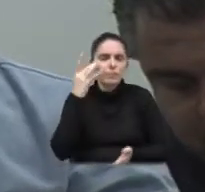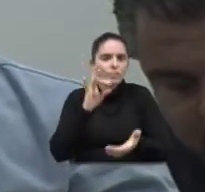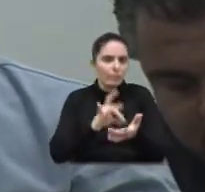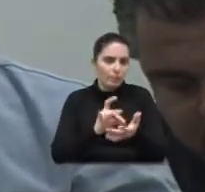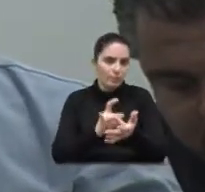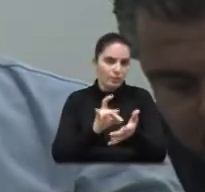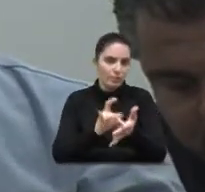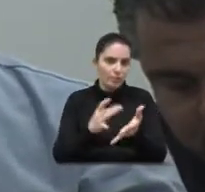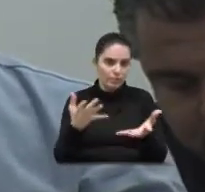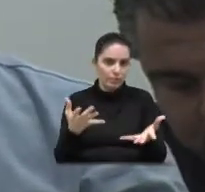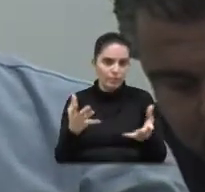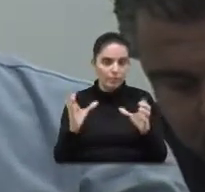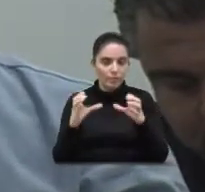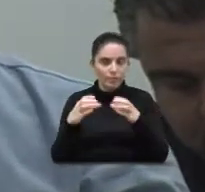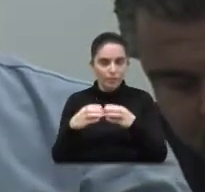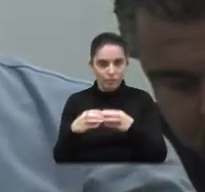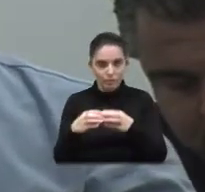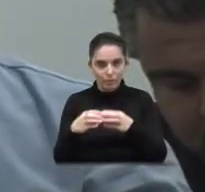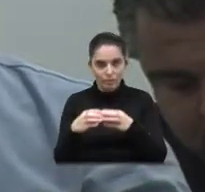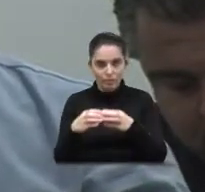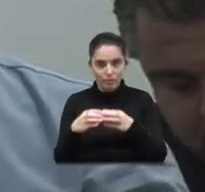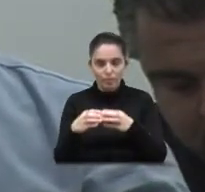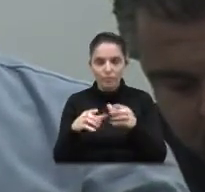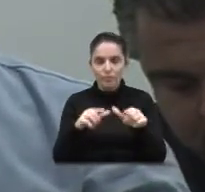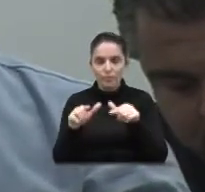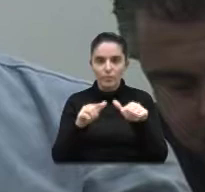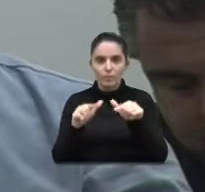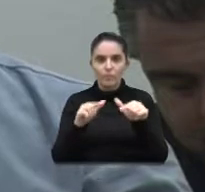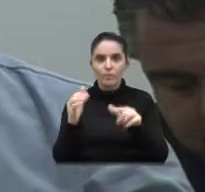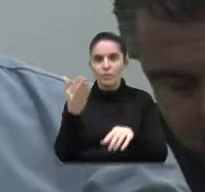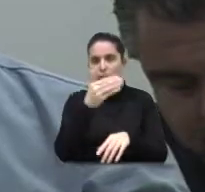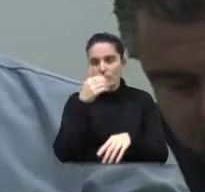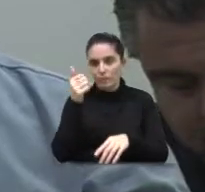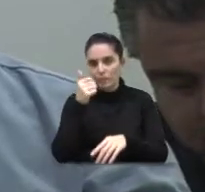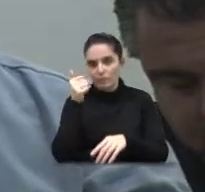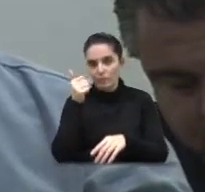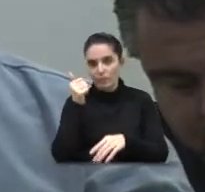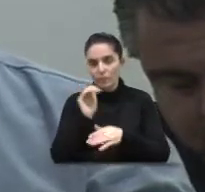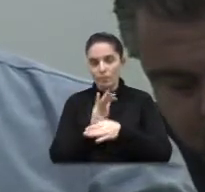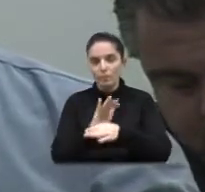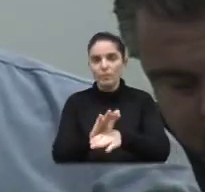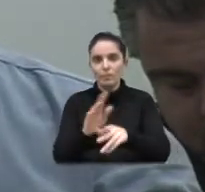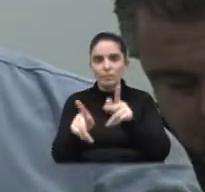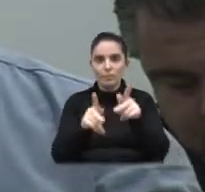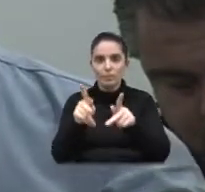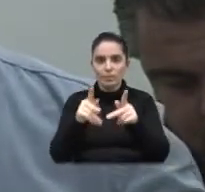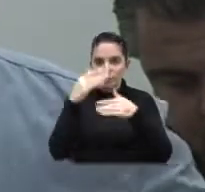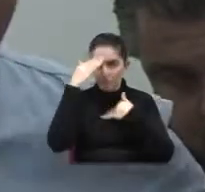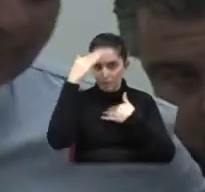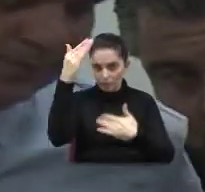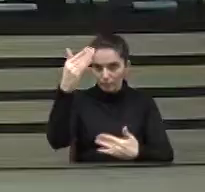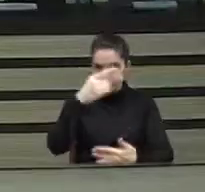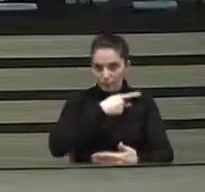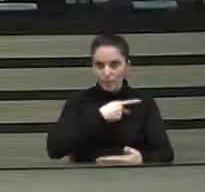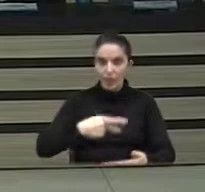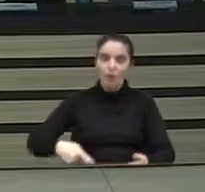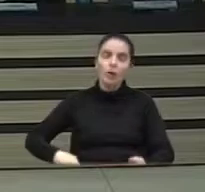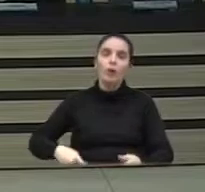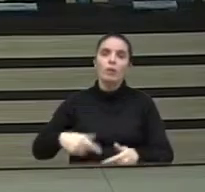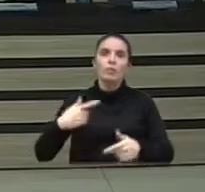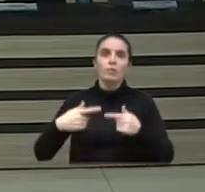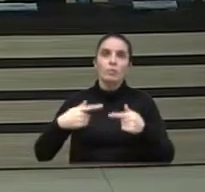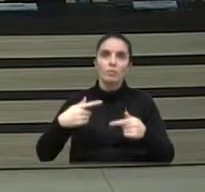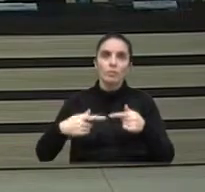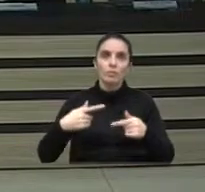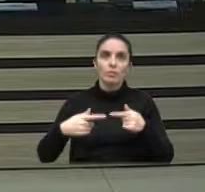essa comissão só vai trabalhar para a melhoria do atendimento da população. Muito obrigado, senhor presidente. Continue a discussão.